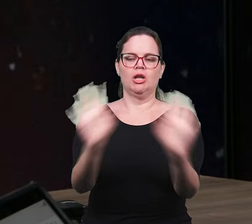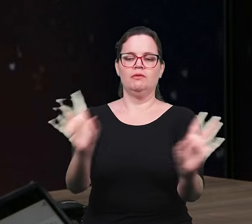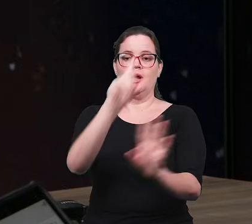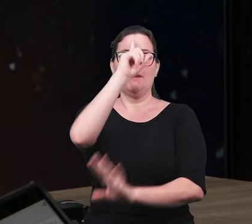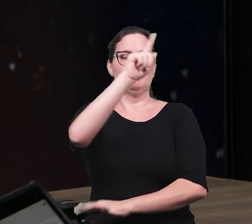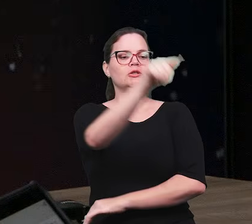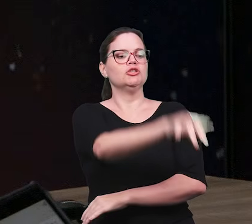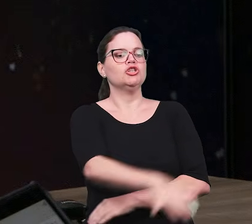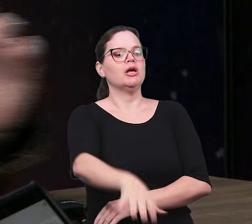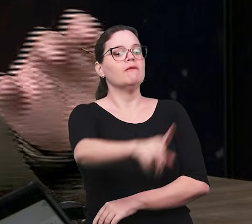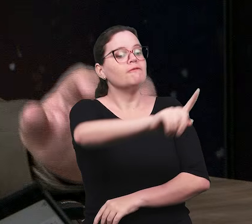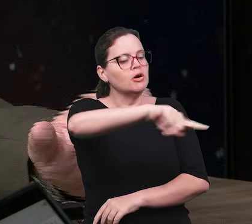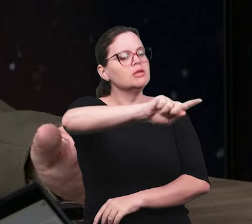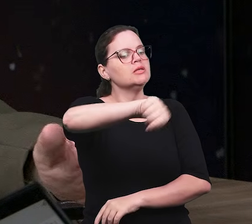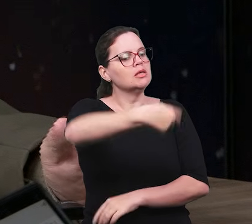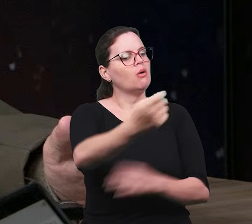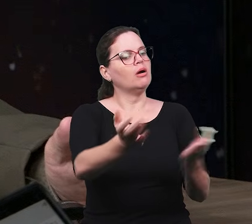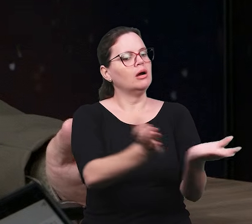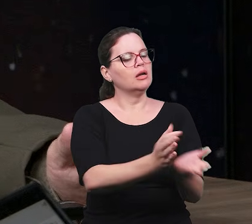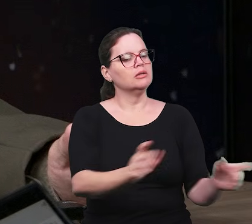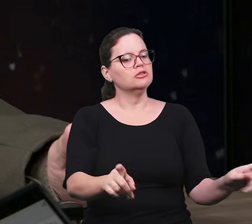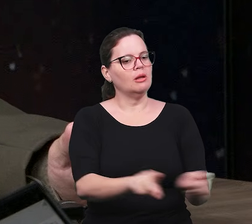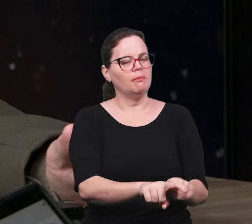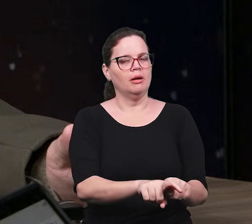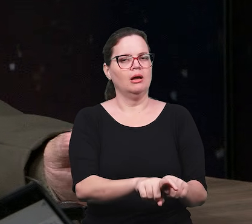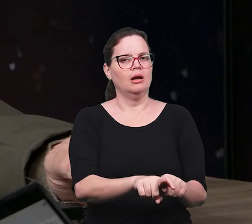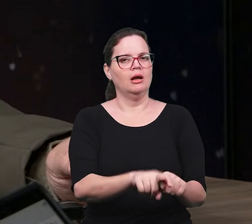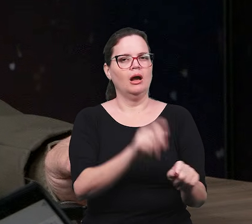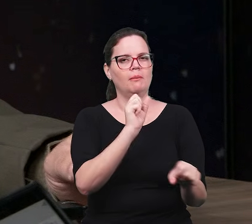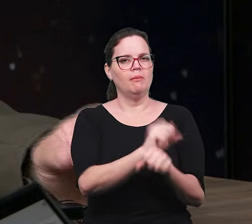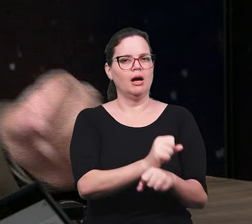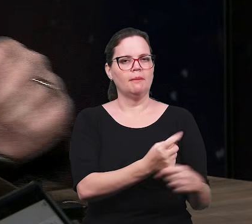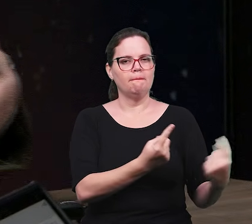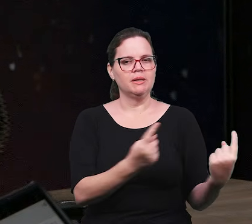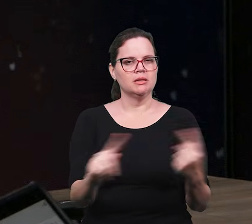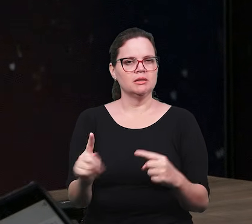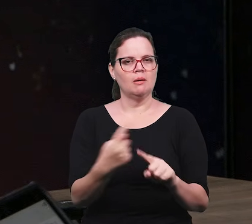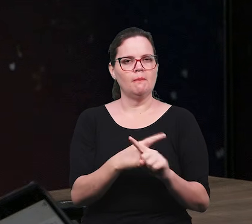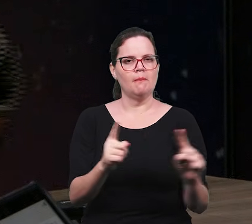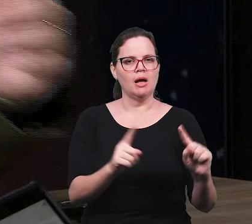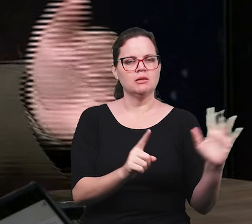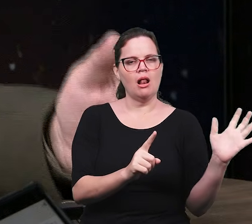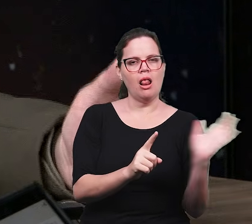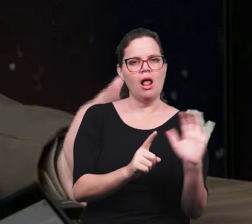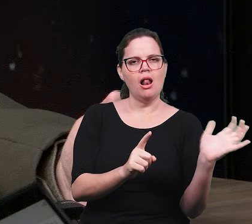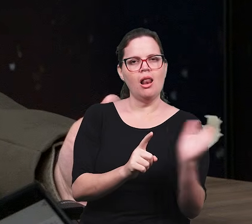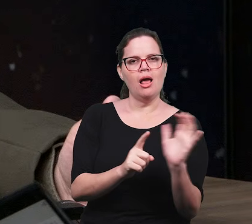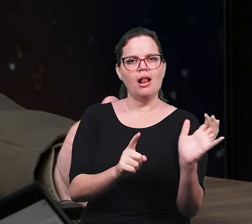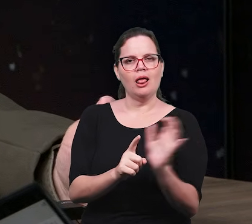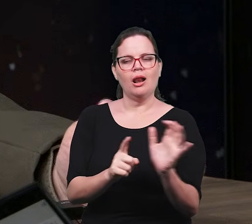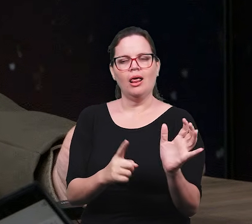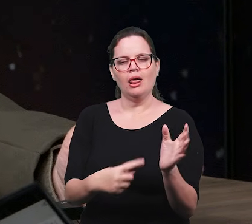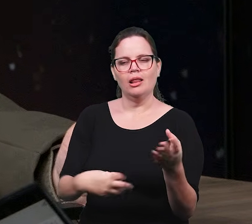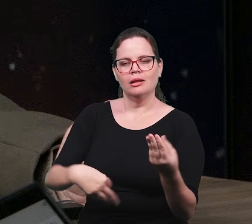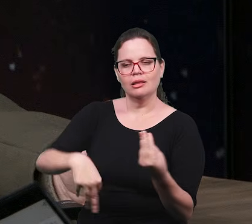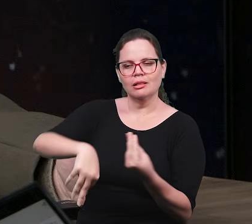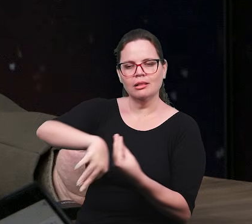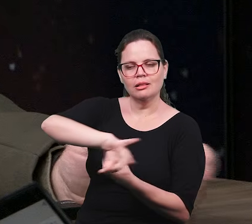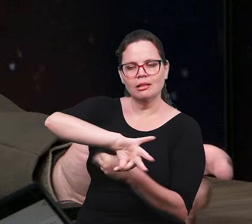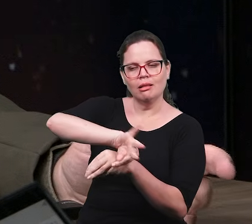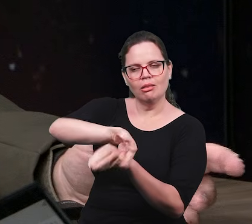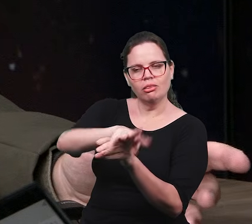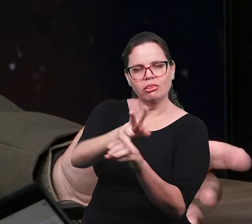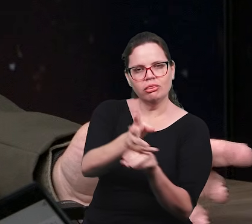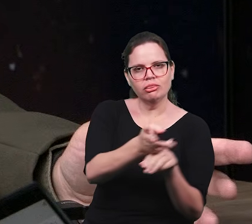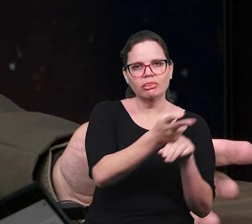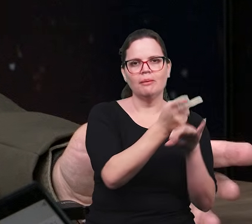já as perseguições acabam, né? E aí começam já pessoas a se converter ao cristianismo de uma